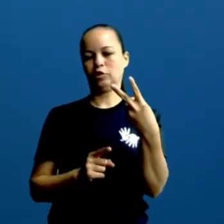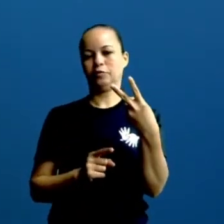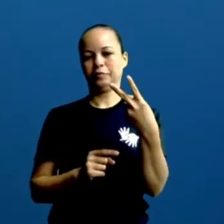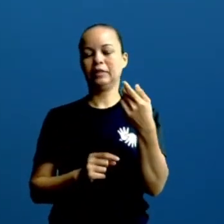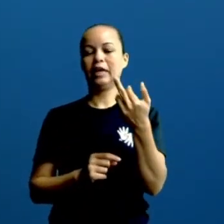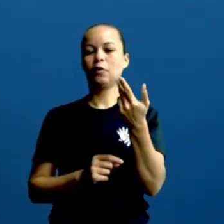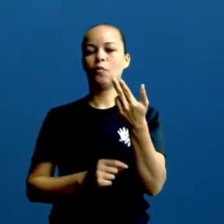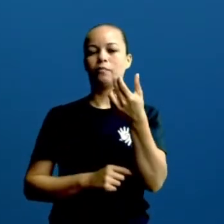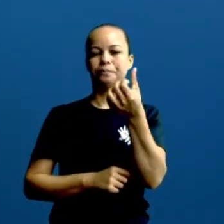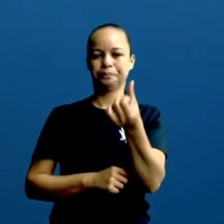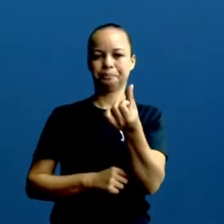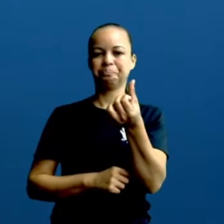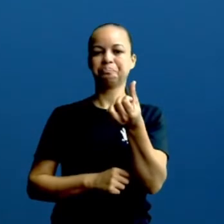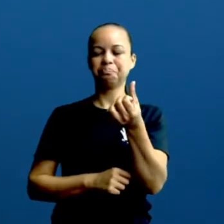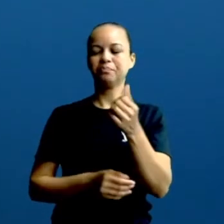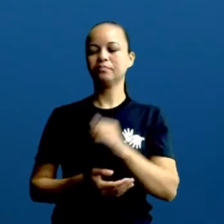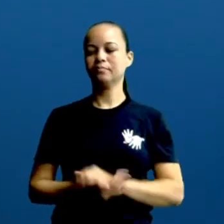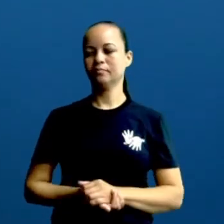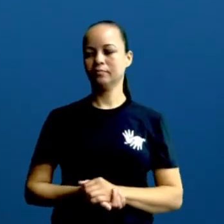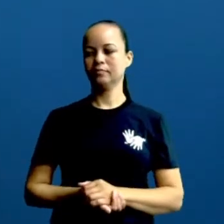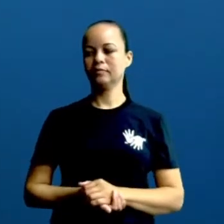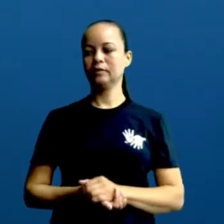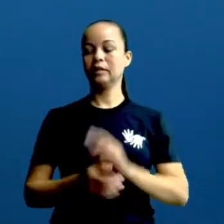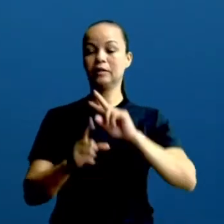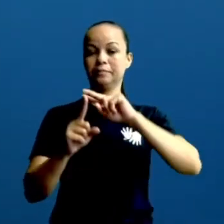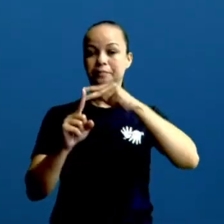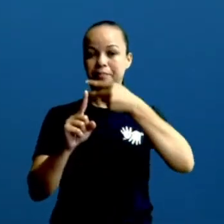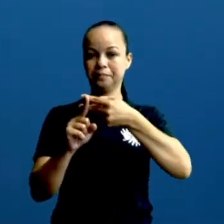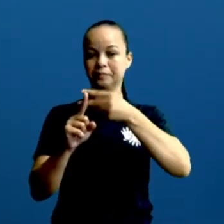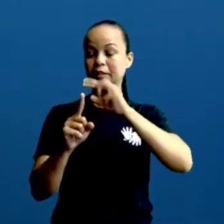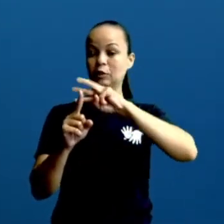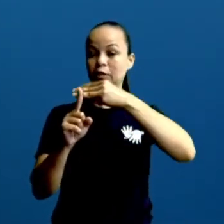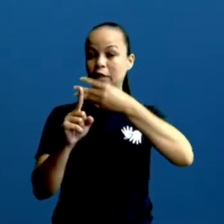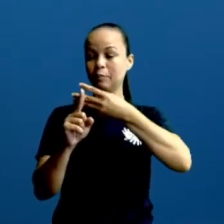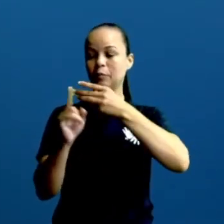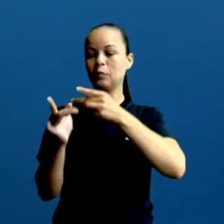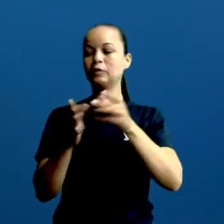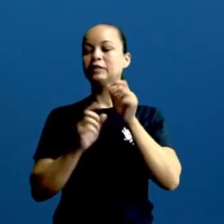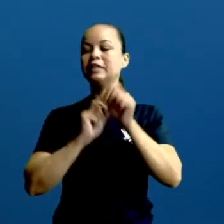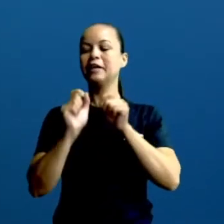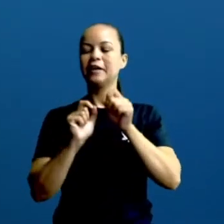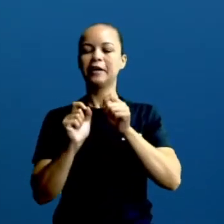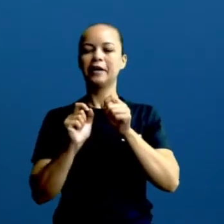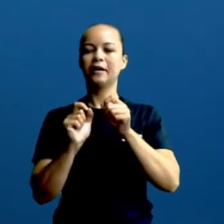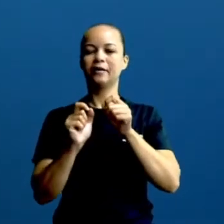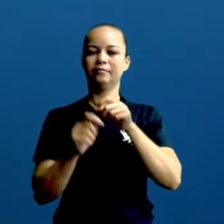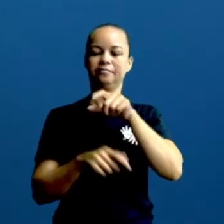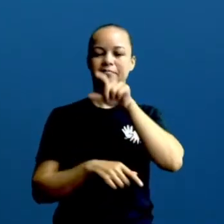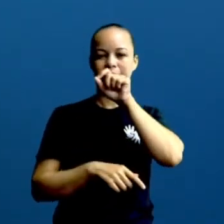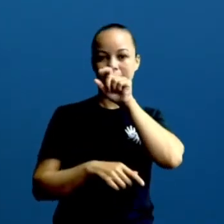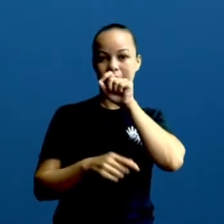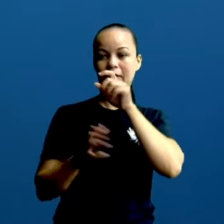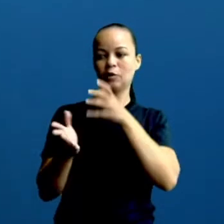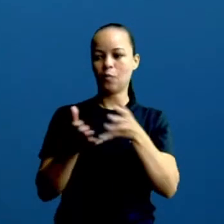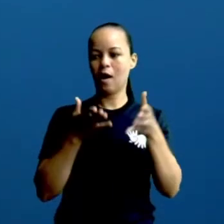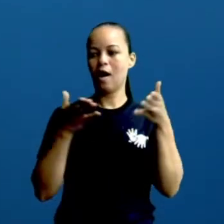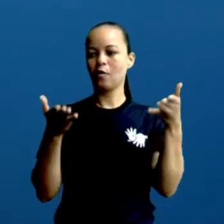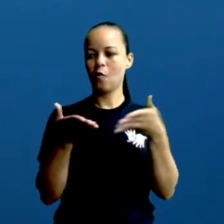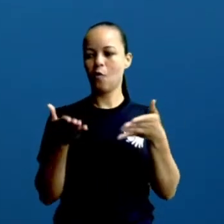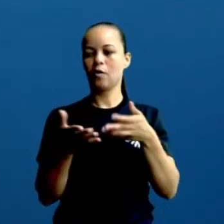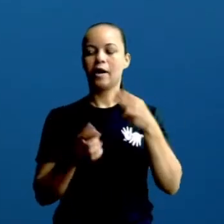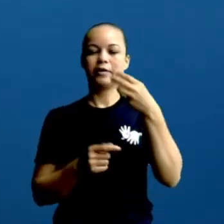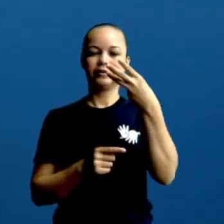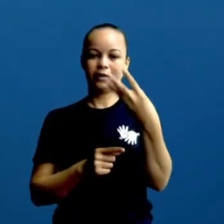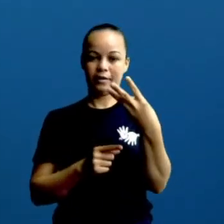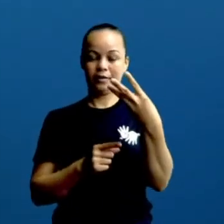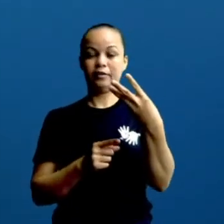que é seis e o próximo é o triplo de 3 então